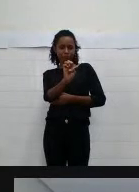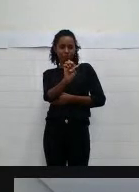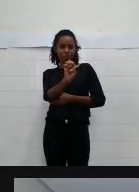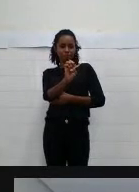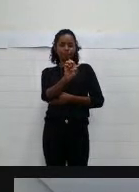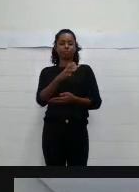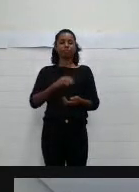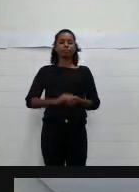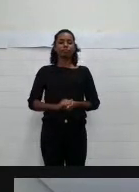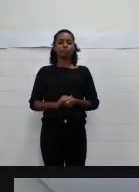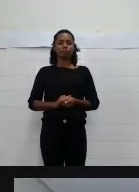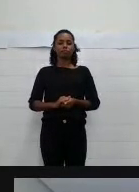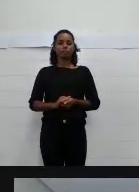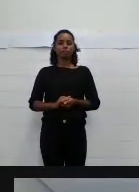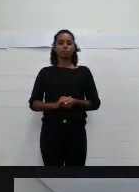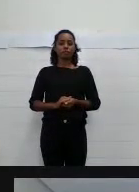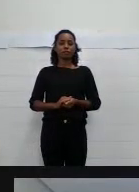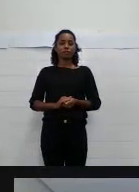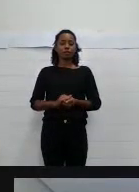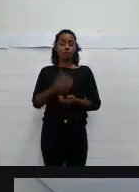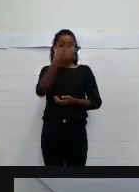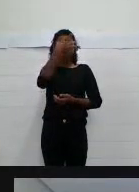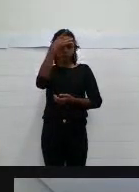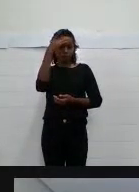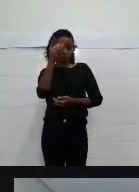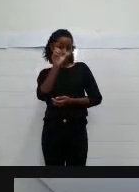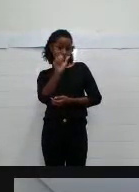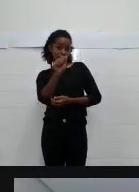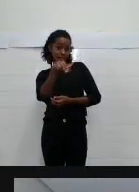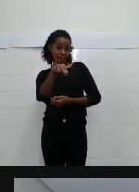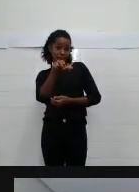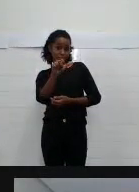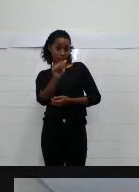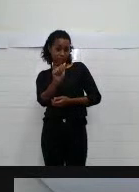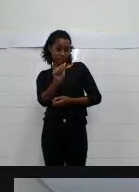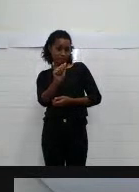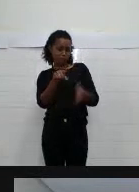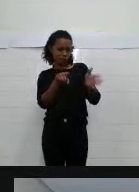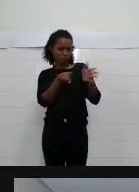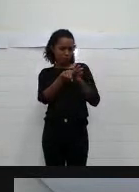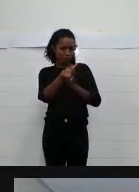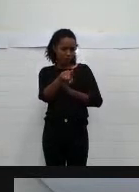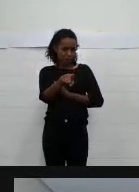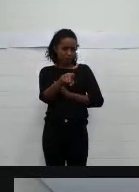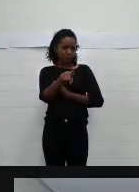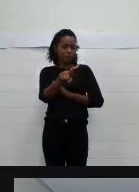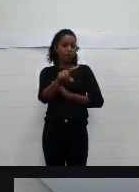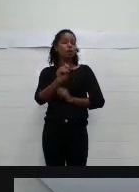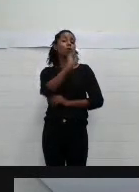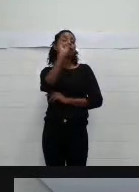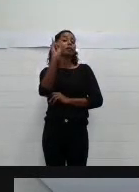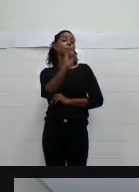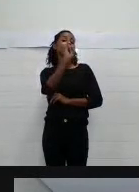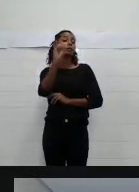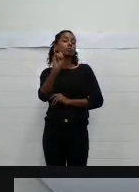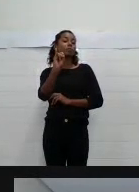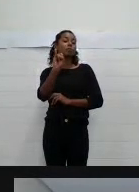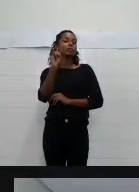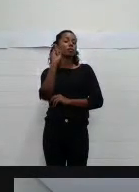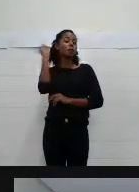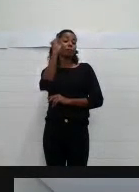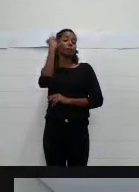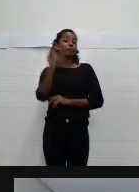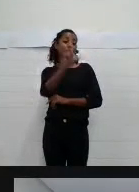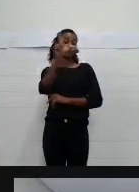a Ana Rocha pergunta o seguinte: qual o papel da literatura branca barra